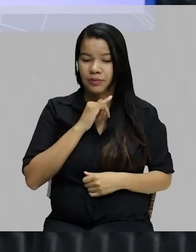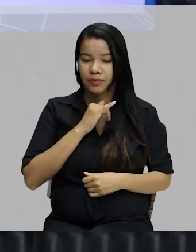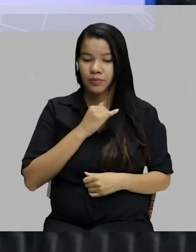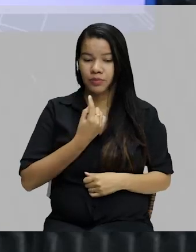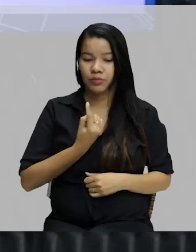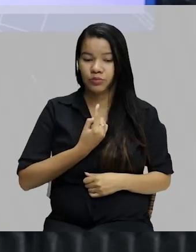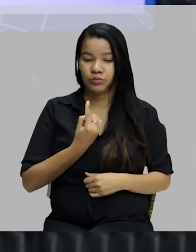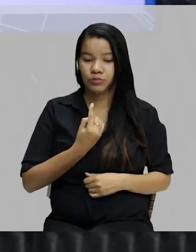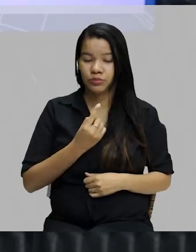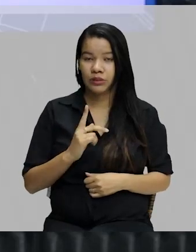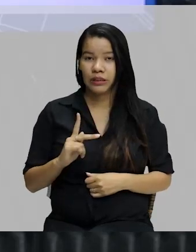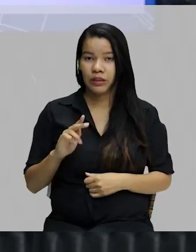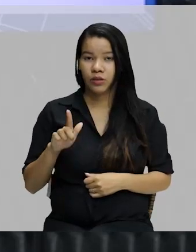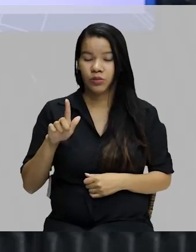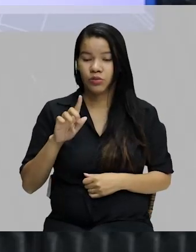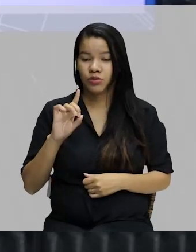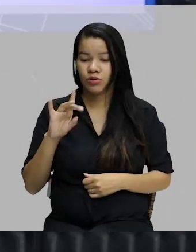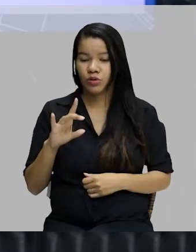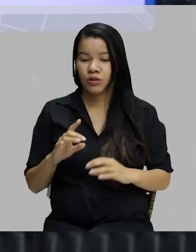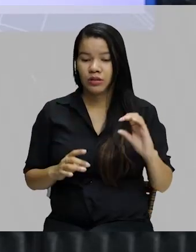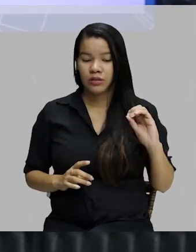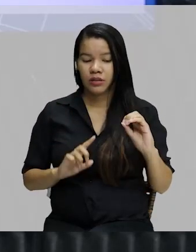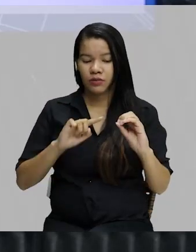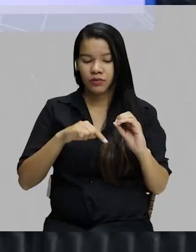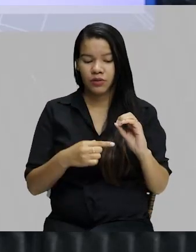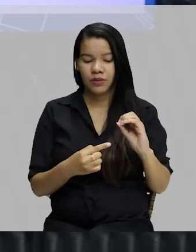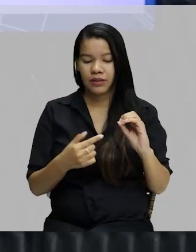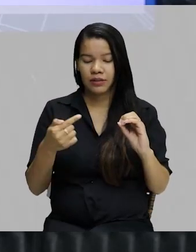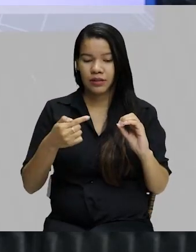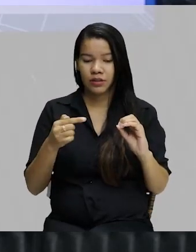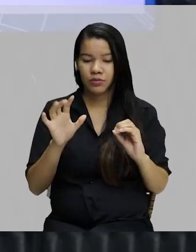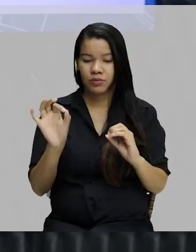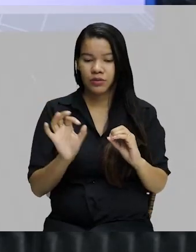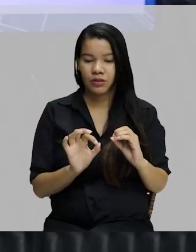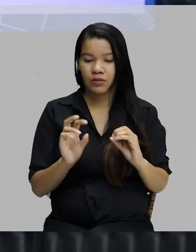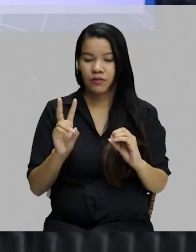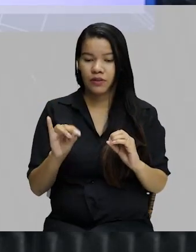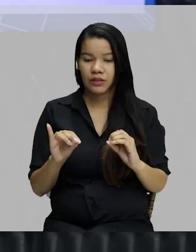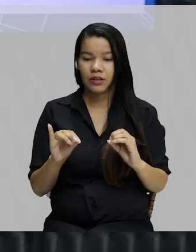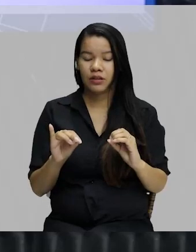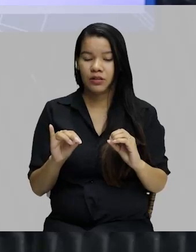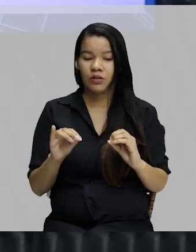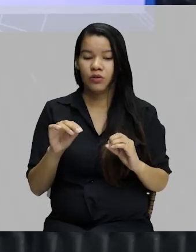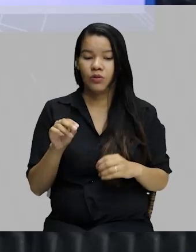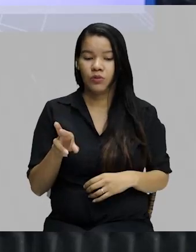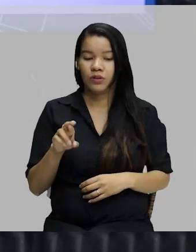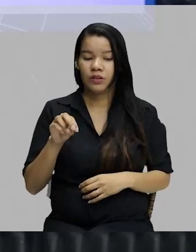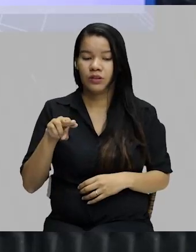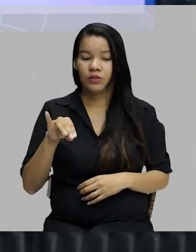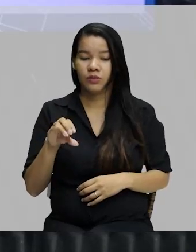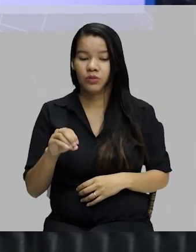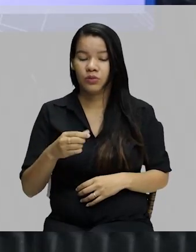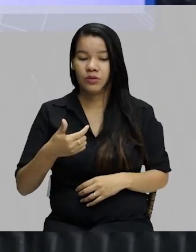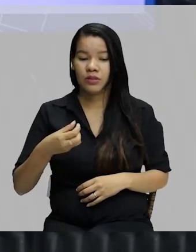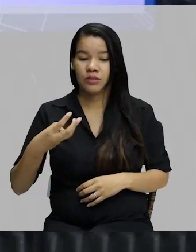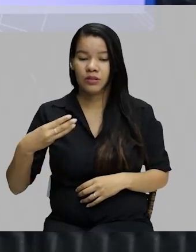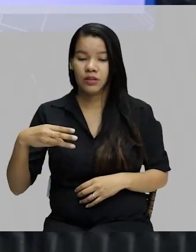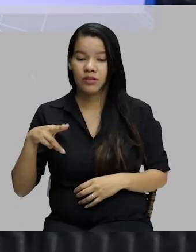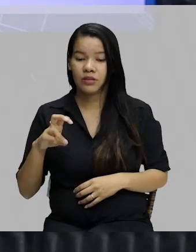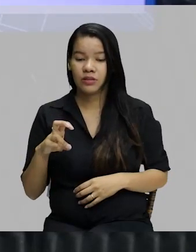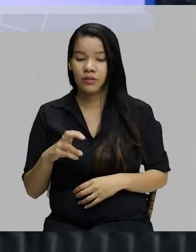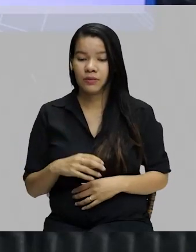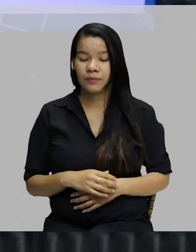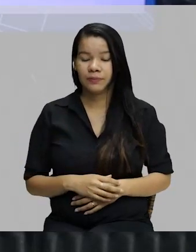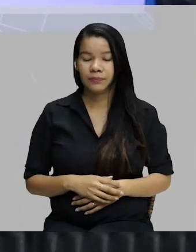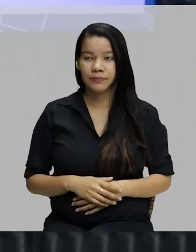urânio, apenas 0,7% vai ser o urânio 235, o combustível para